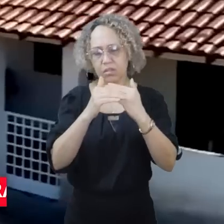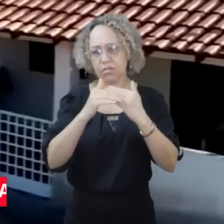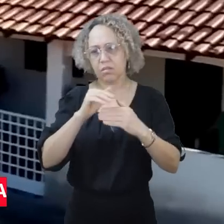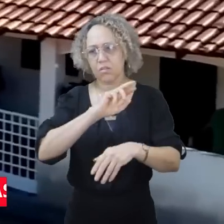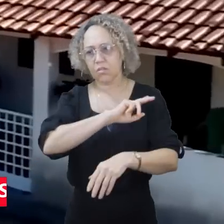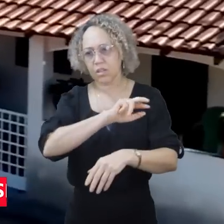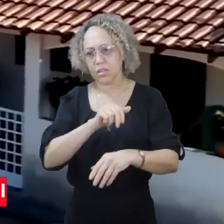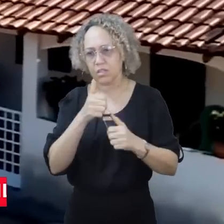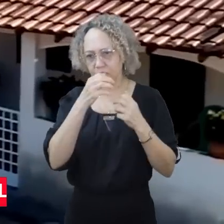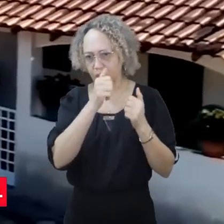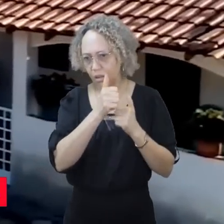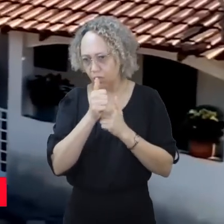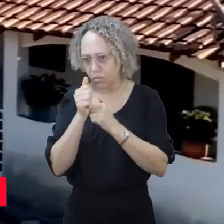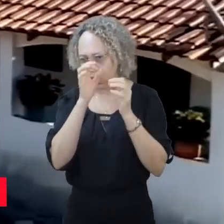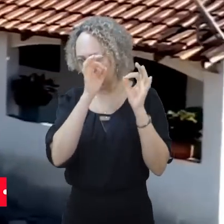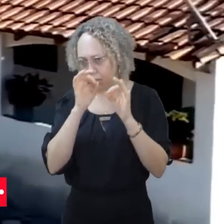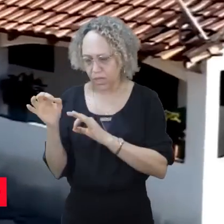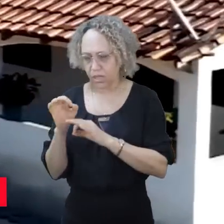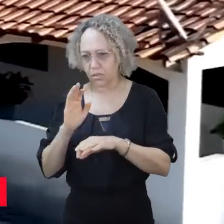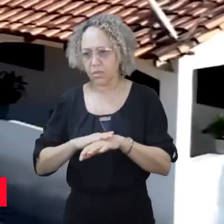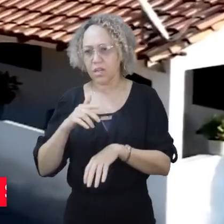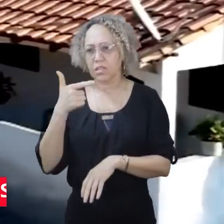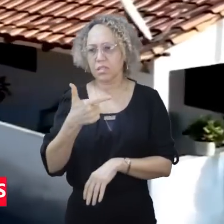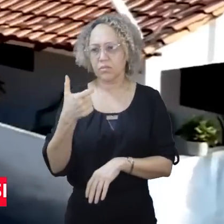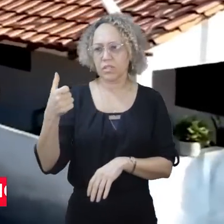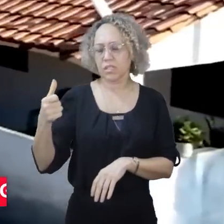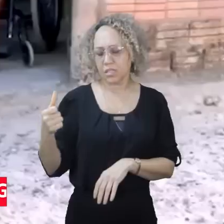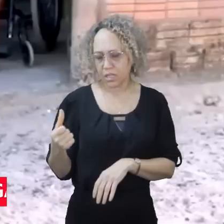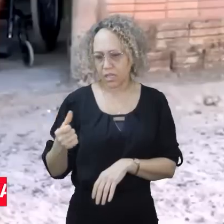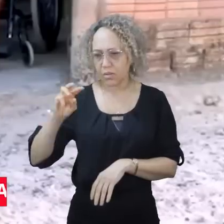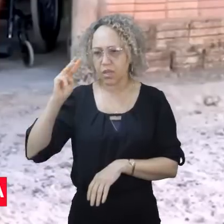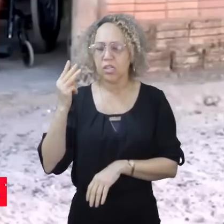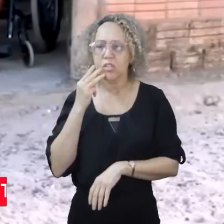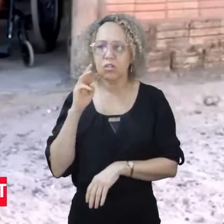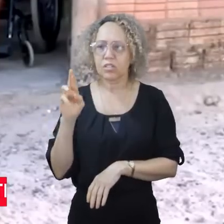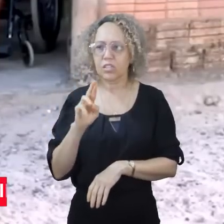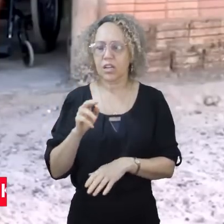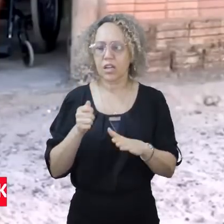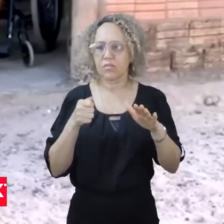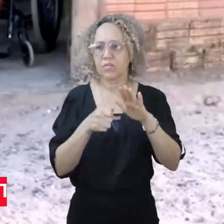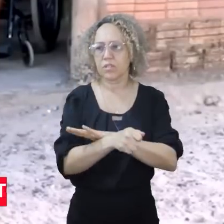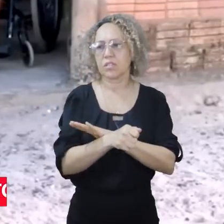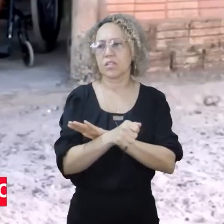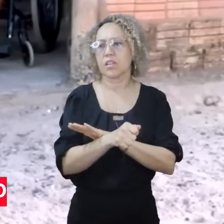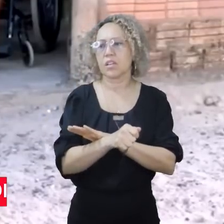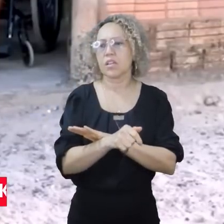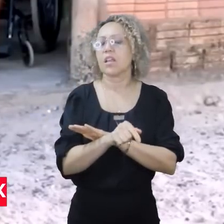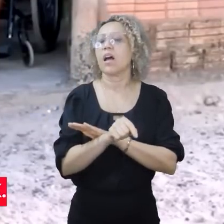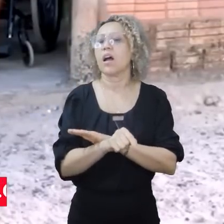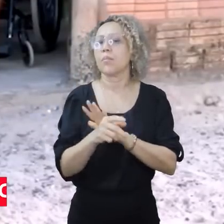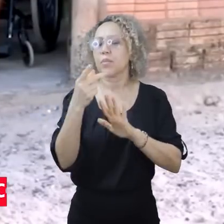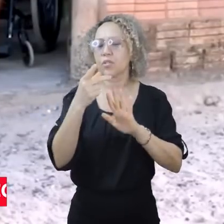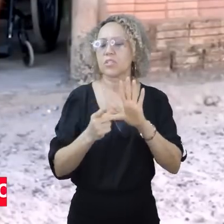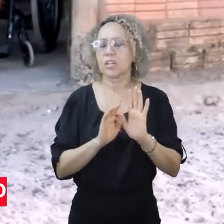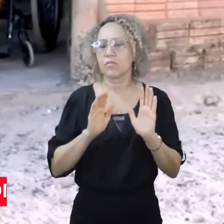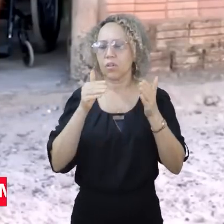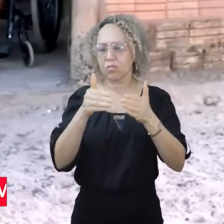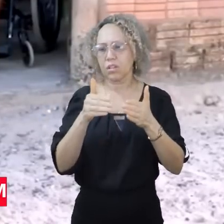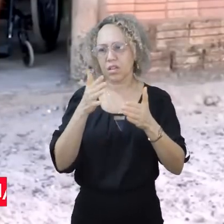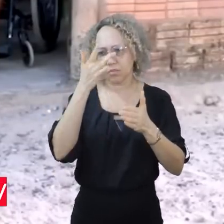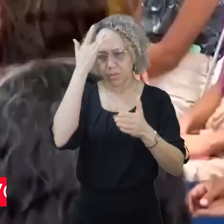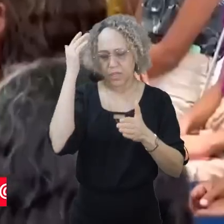Racial. Mais de 26 milhões de reais foram investidos em ações voltadas a quilombolas, povos de